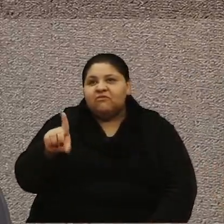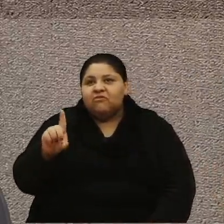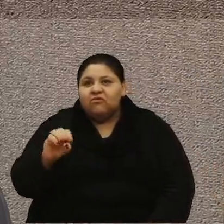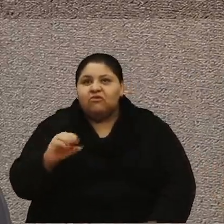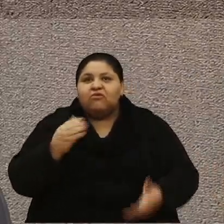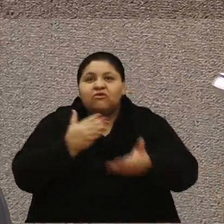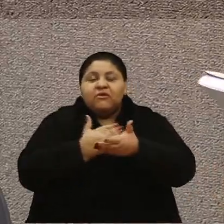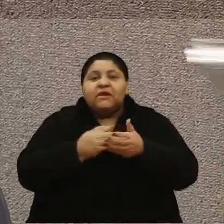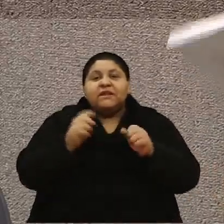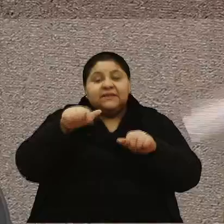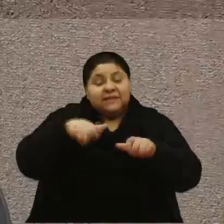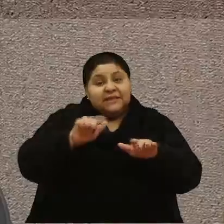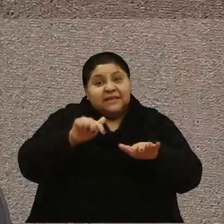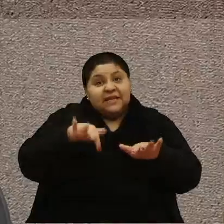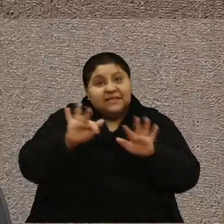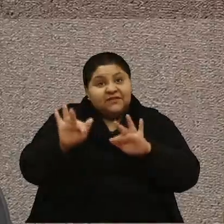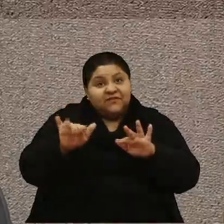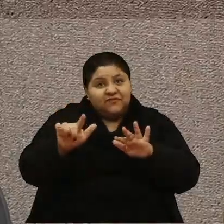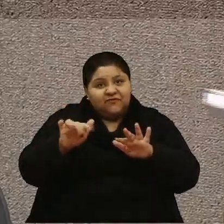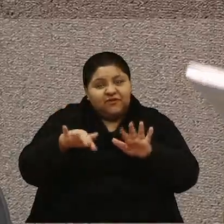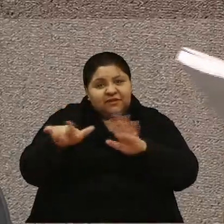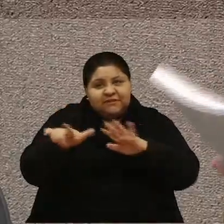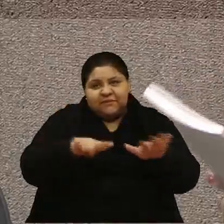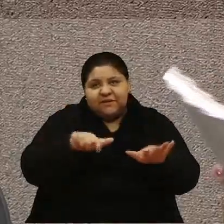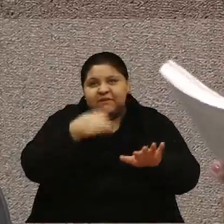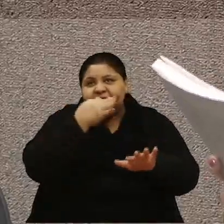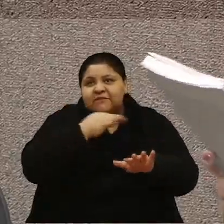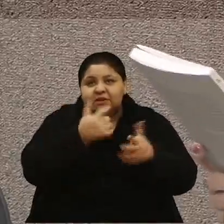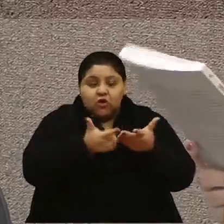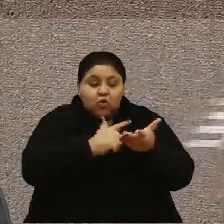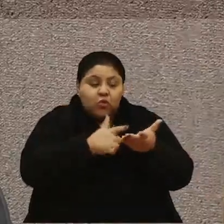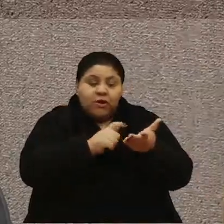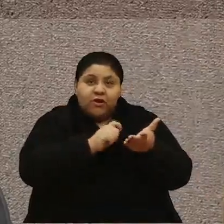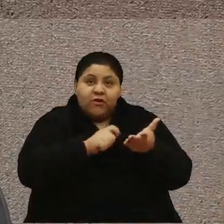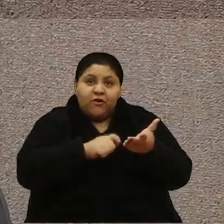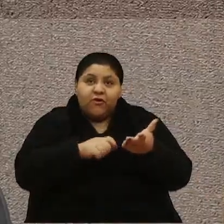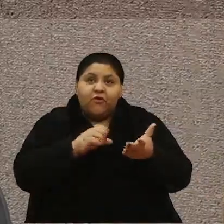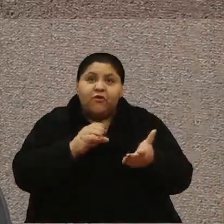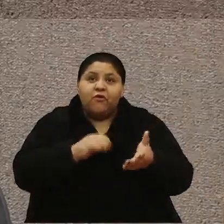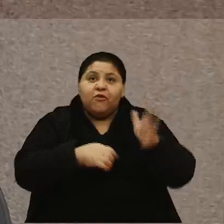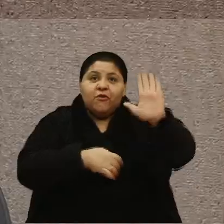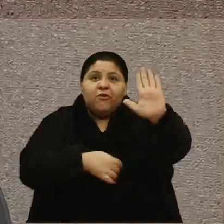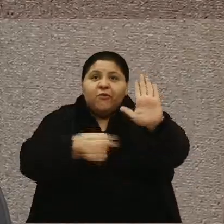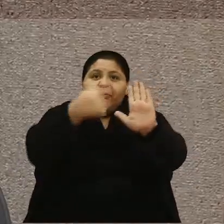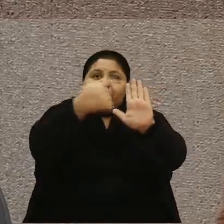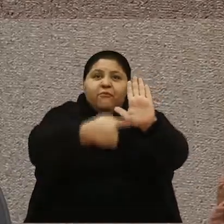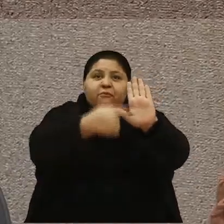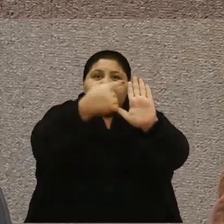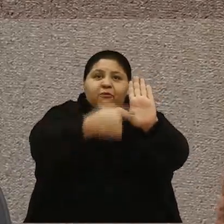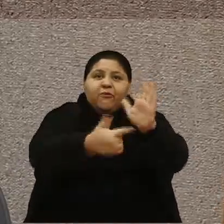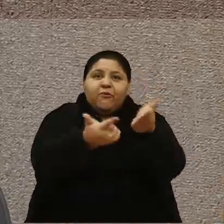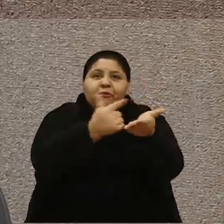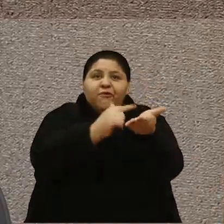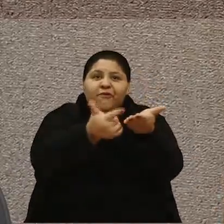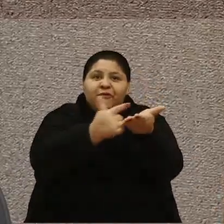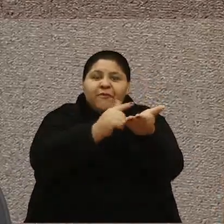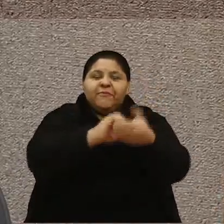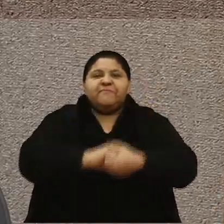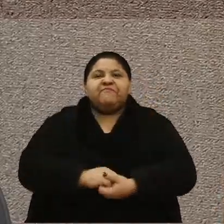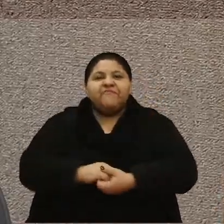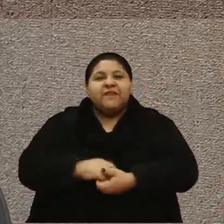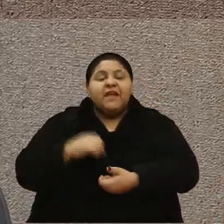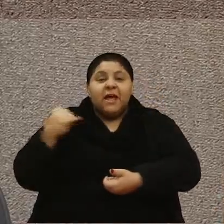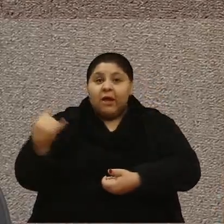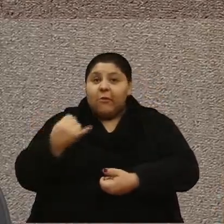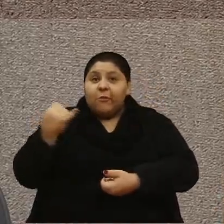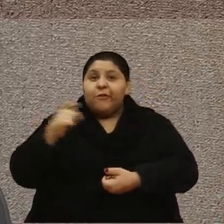lançou nesse fim de semana em Caxias, tive a oportunidade de ir lá, um livro autografado, Onde os Fatos Não Têm Vez, que é uma obra muito importante que